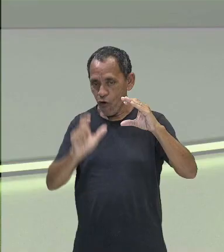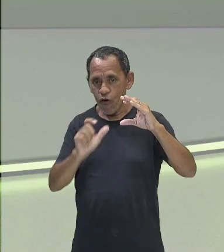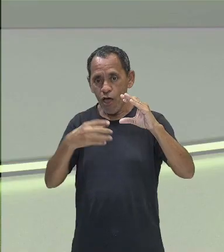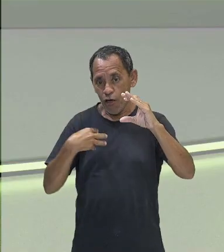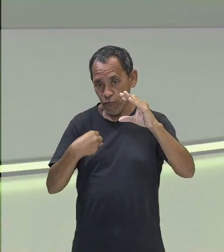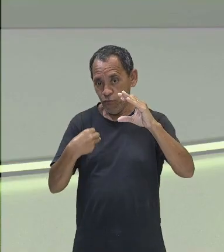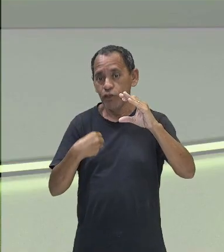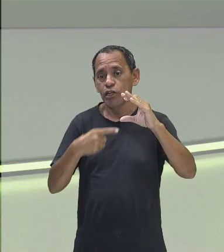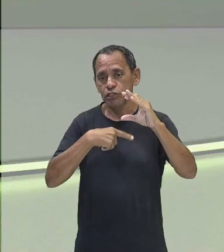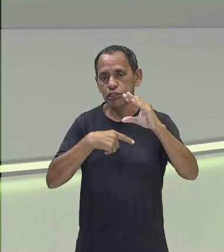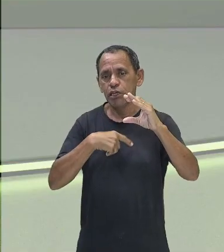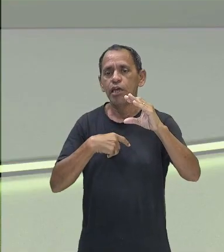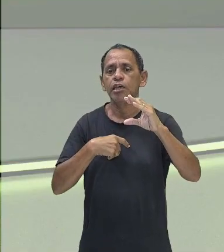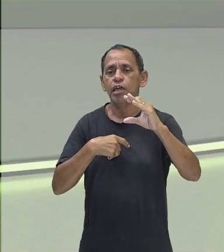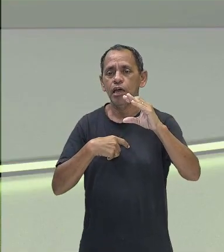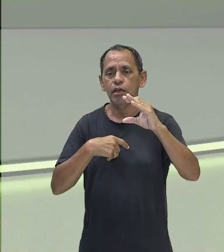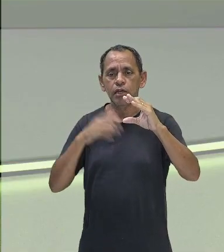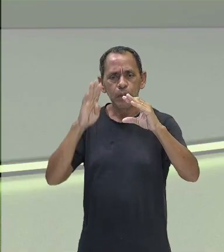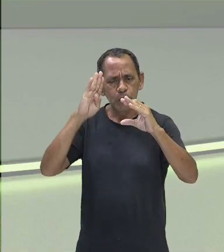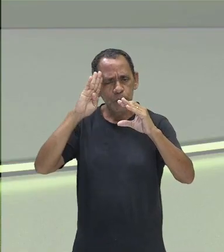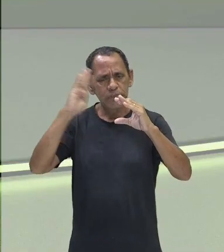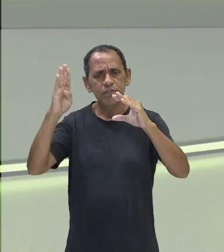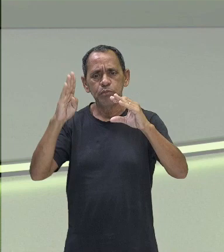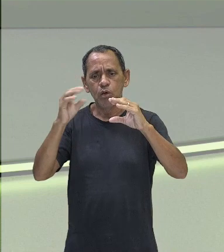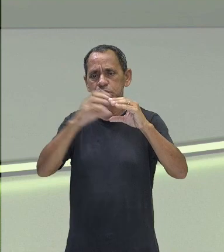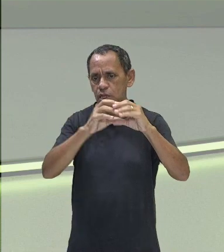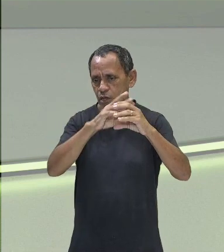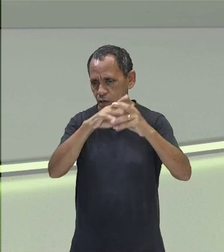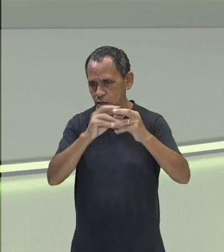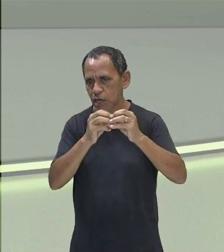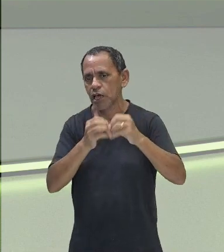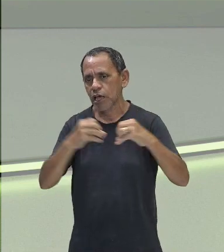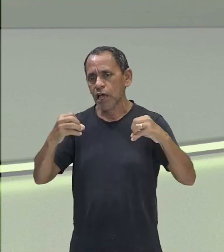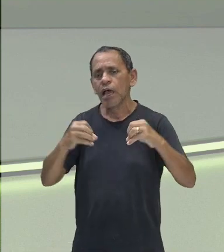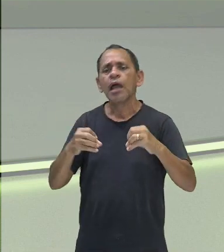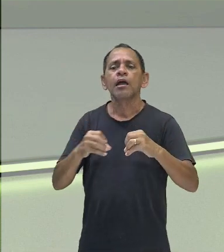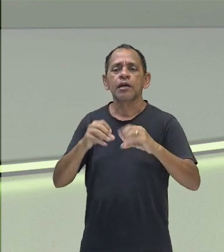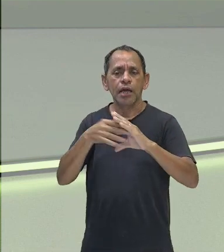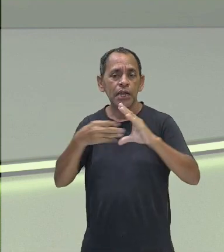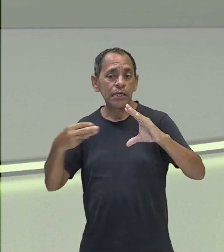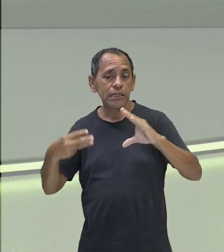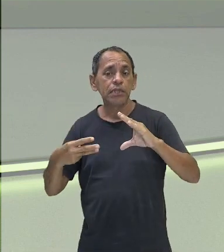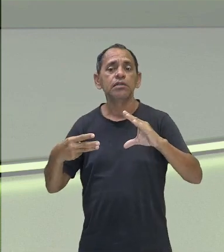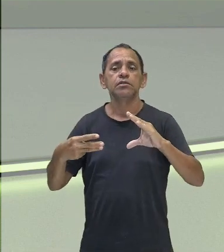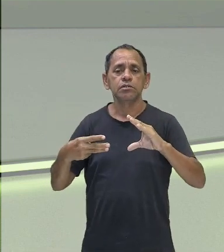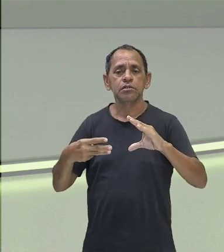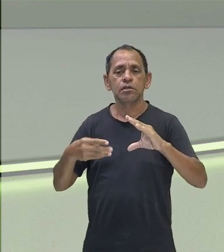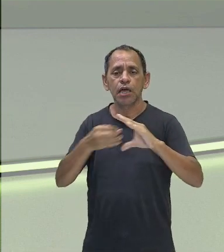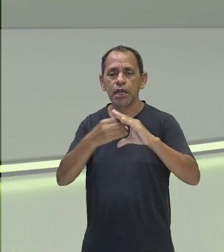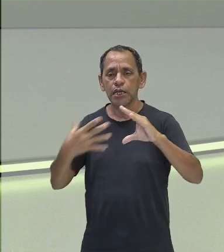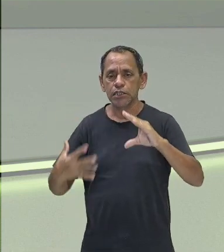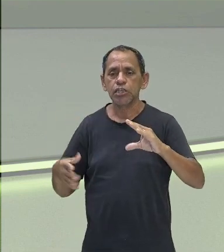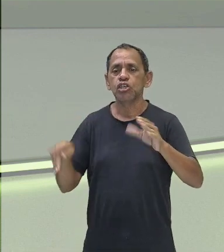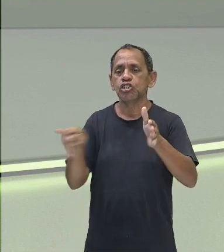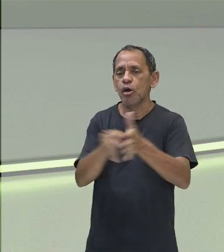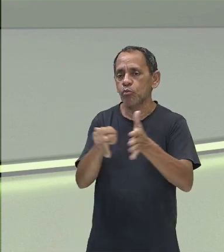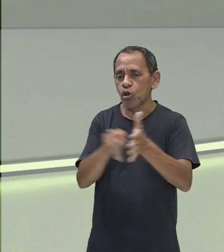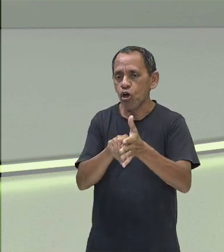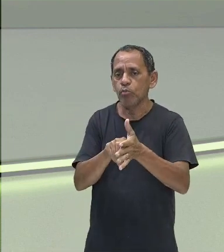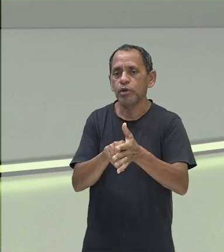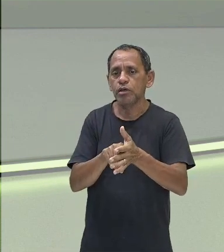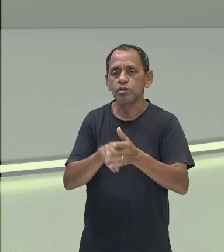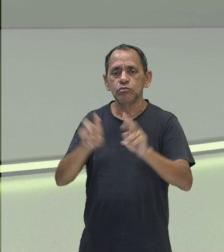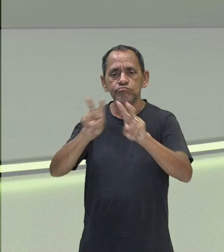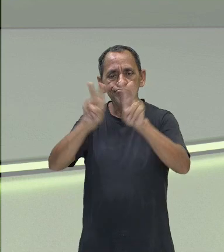nós temos aqui, ó, com todas essas características que eu comentei para você sobre o DNA, nós temos aqui,